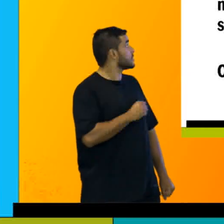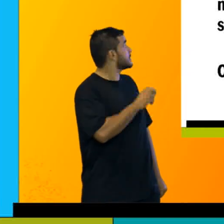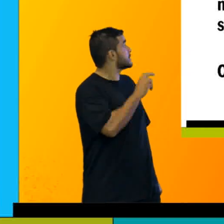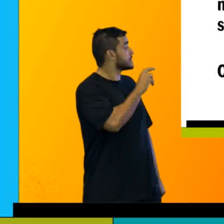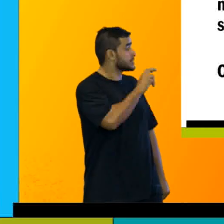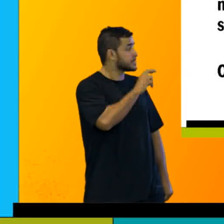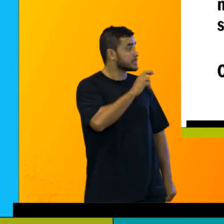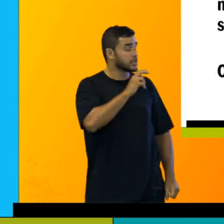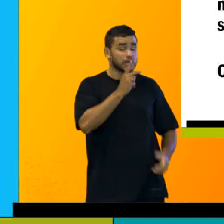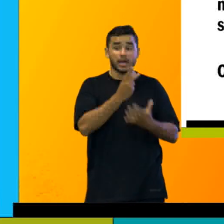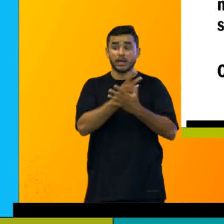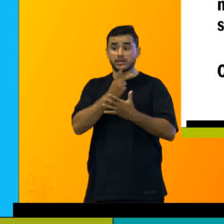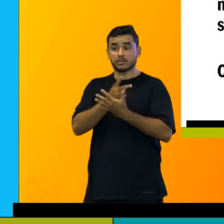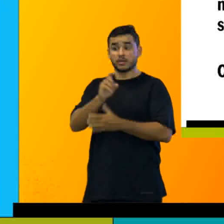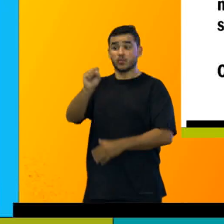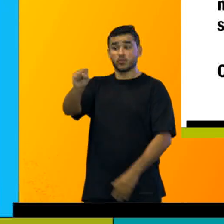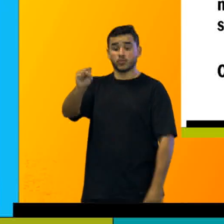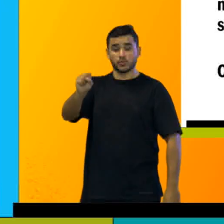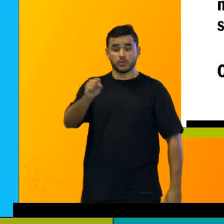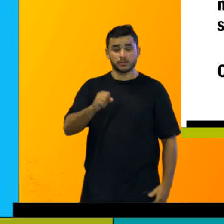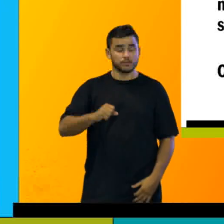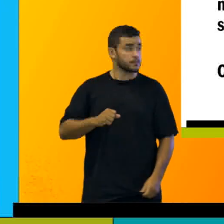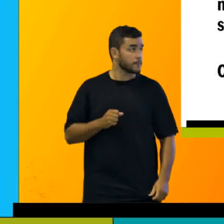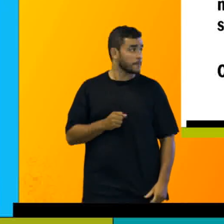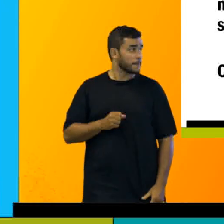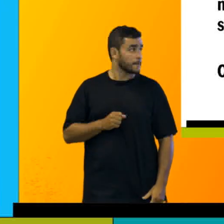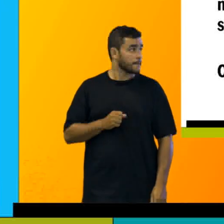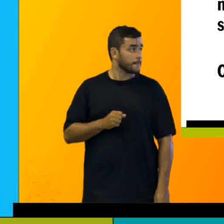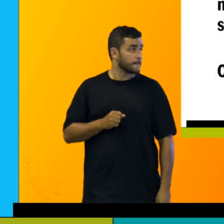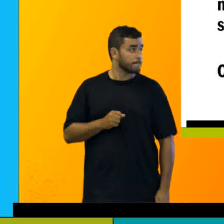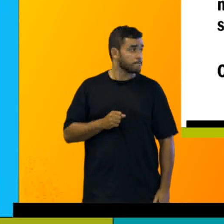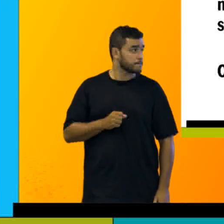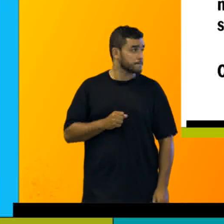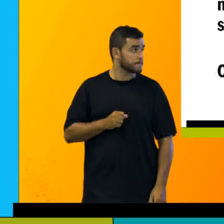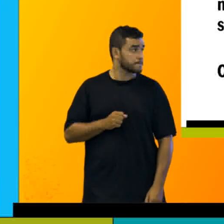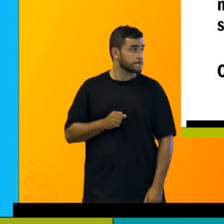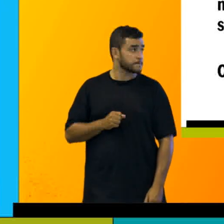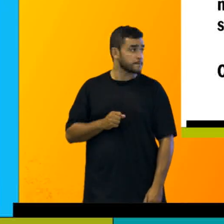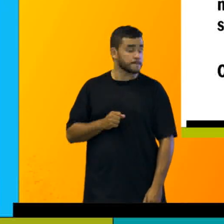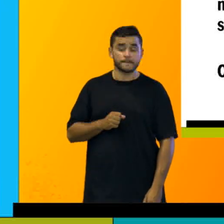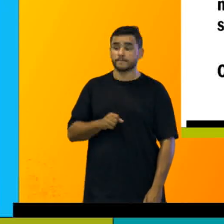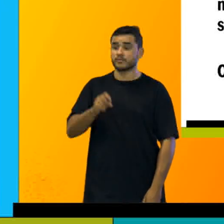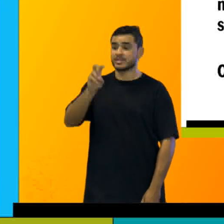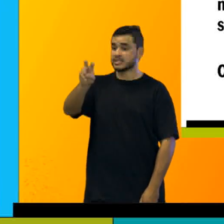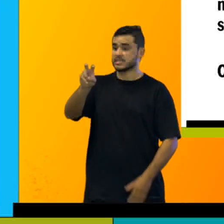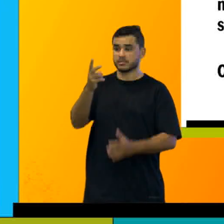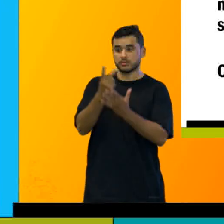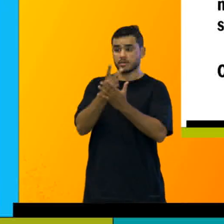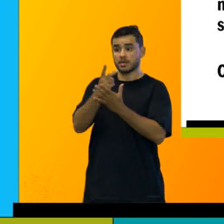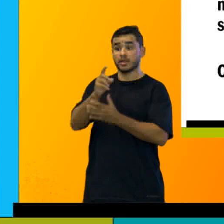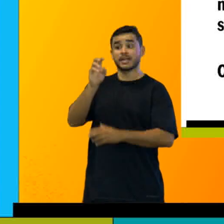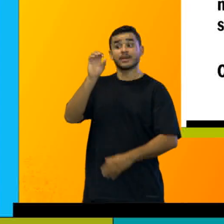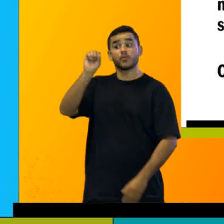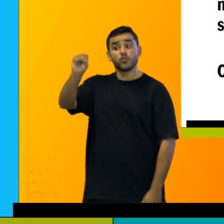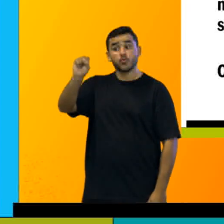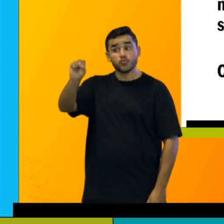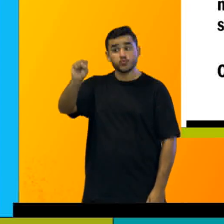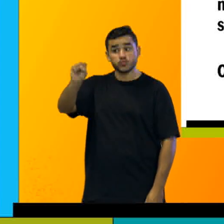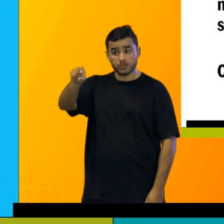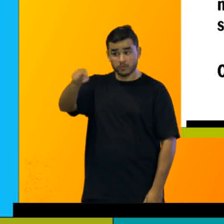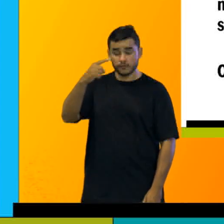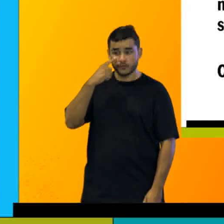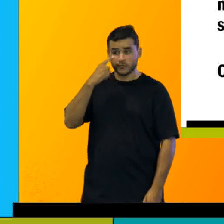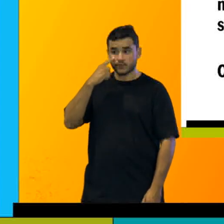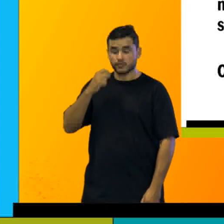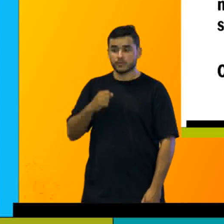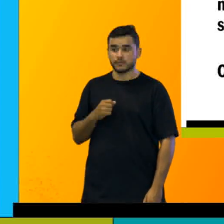Essa aqui é a 8, é? Ah, tá. Então, pessoal, essa questão que eu estou fazendo aqui como questão 5, no material de vocês é a questão 8,